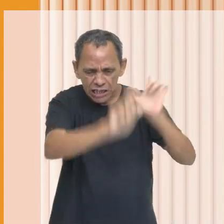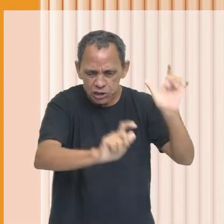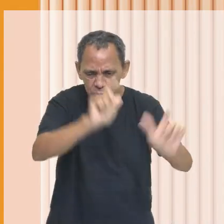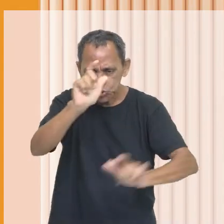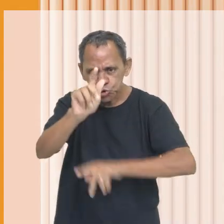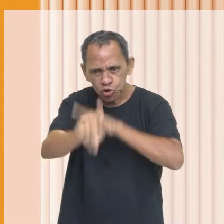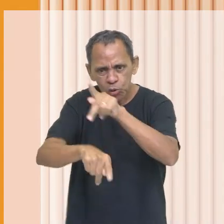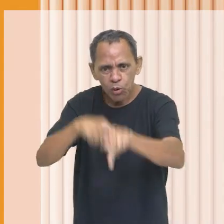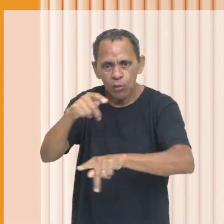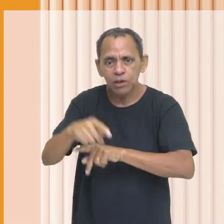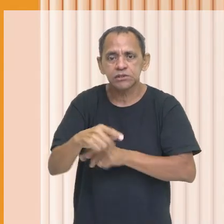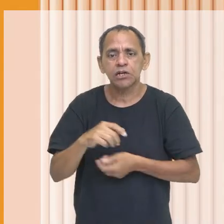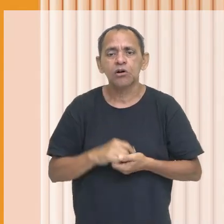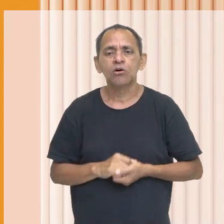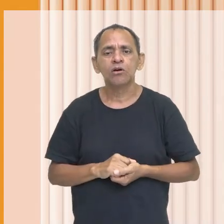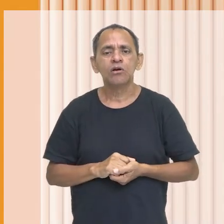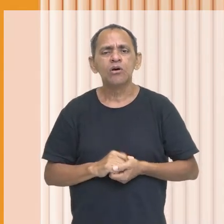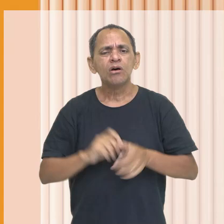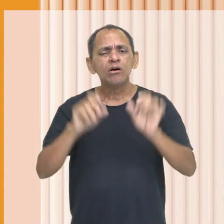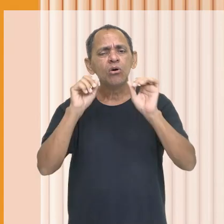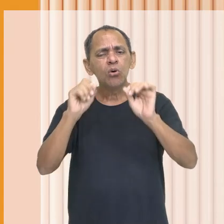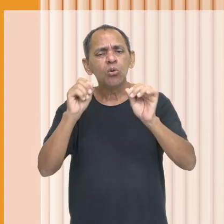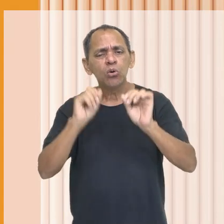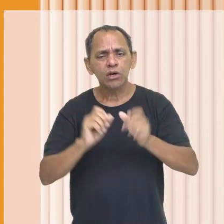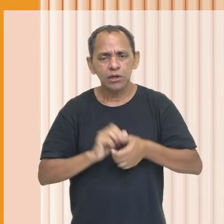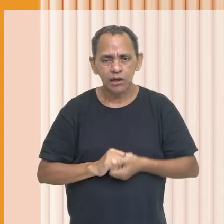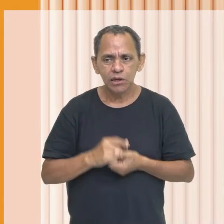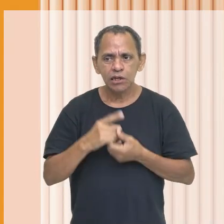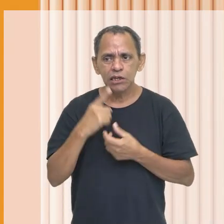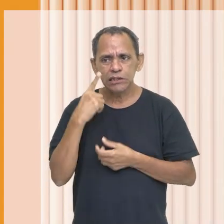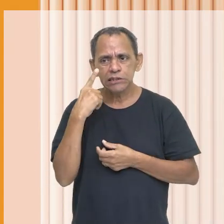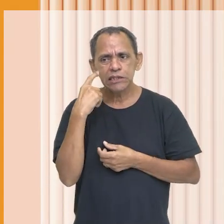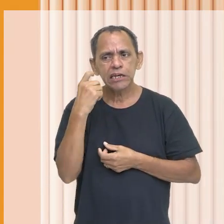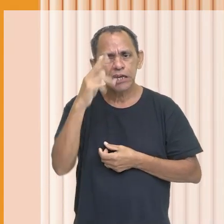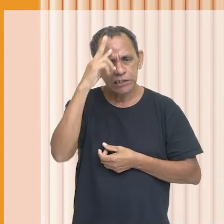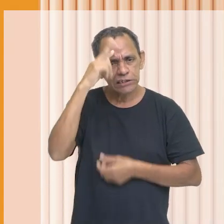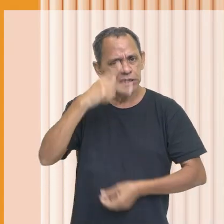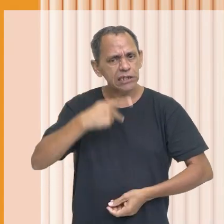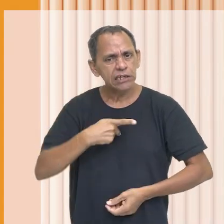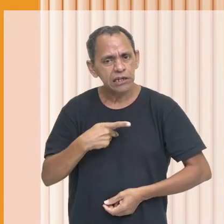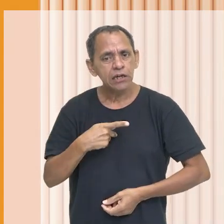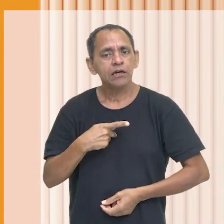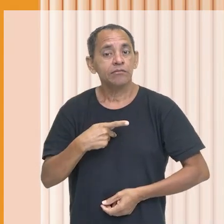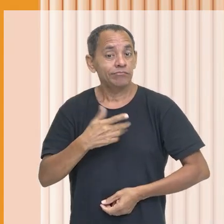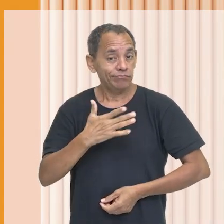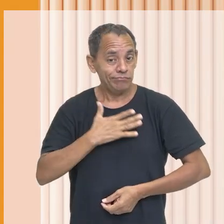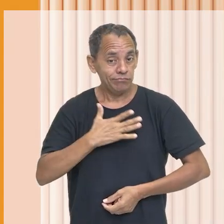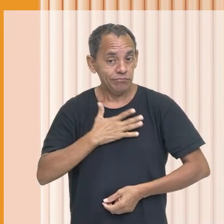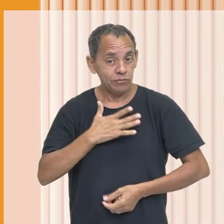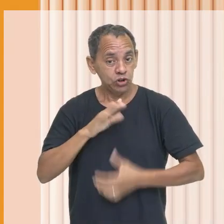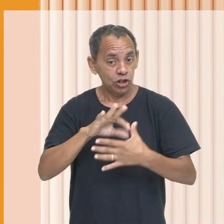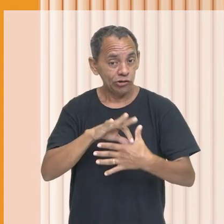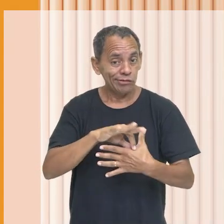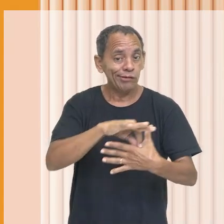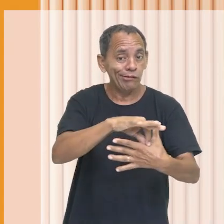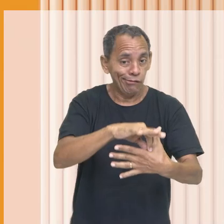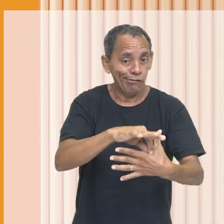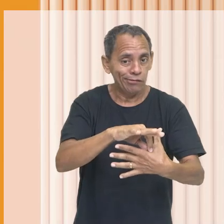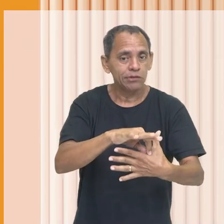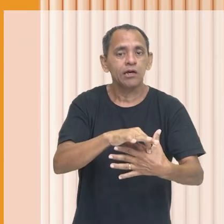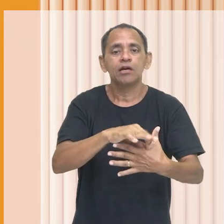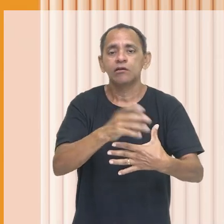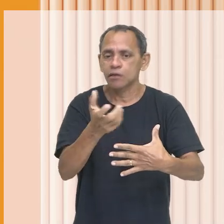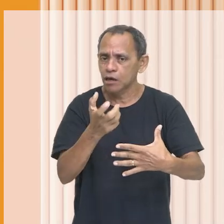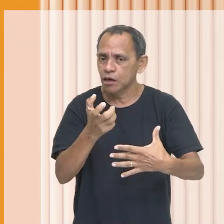da população, interessa o que eu quero, ou interessa aquilo que a minha liderança que eu estou ligado ali